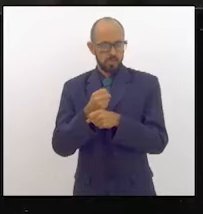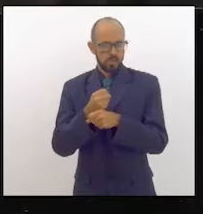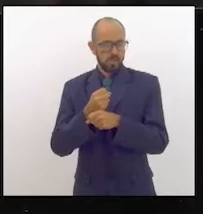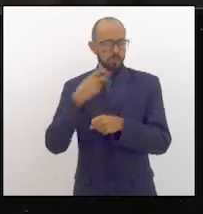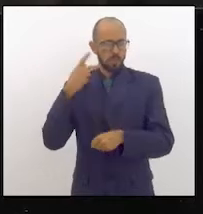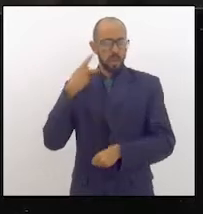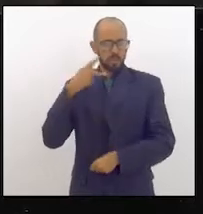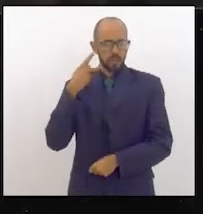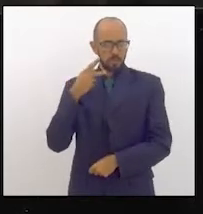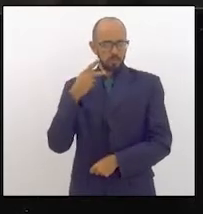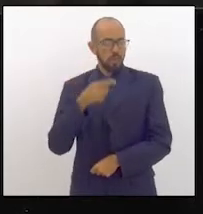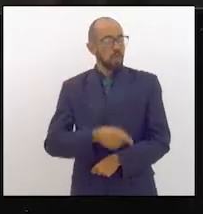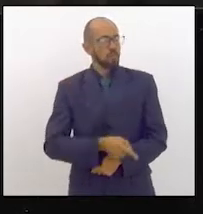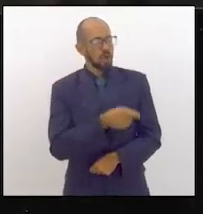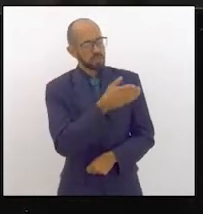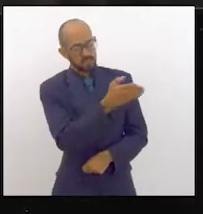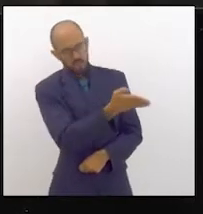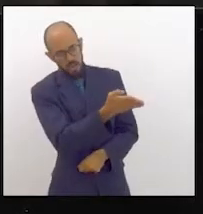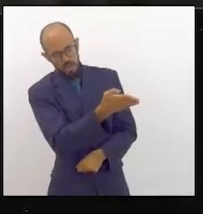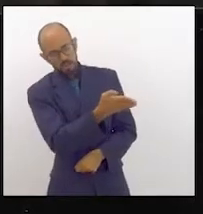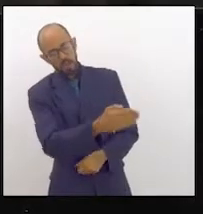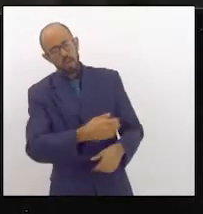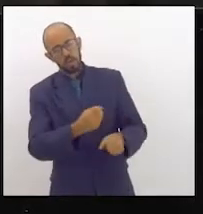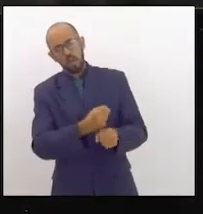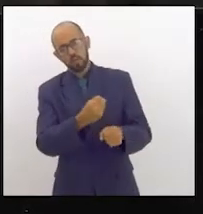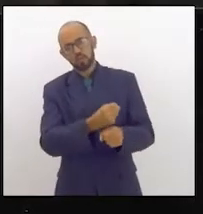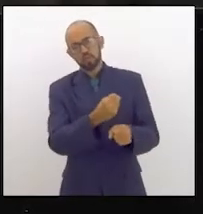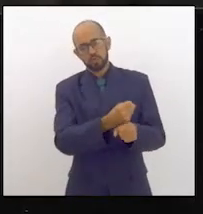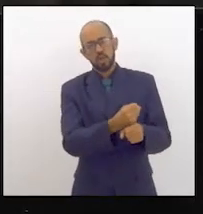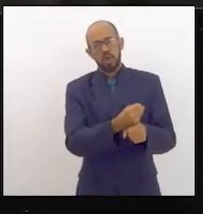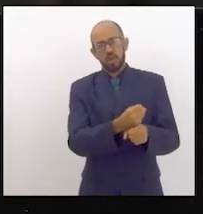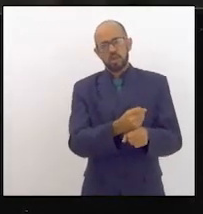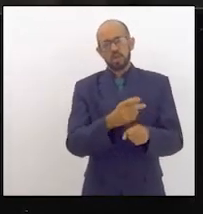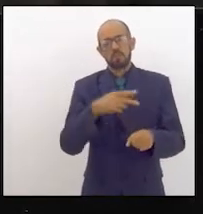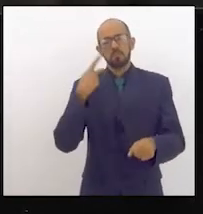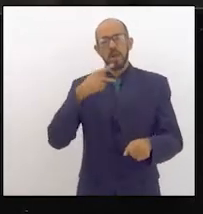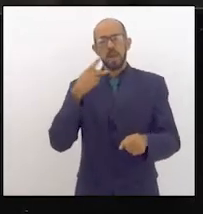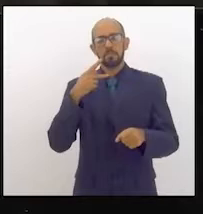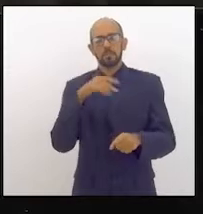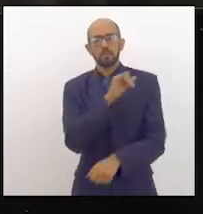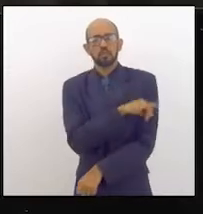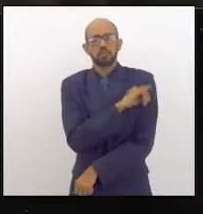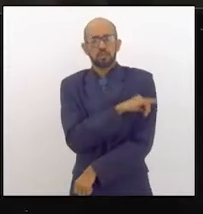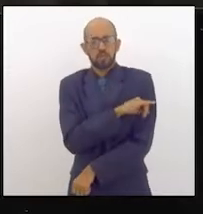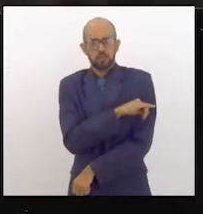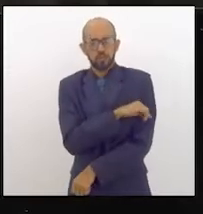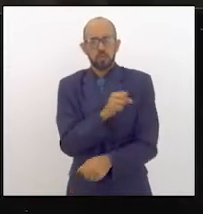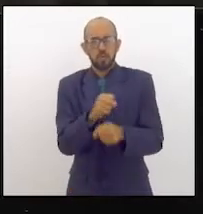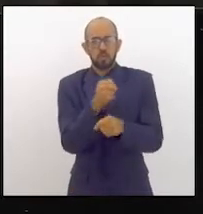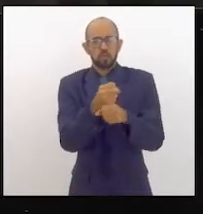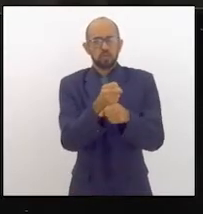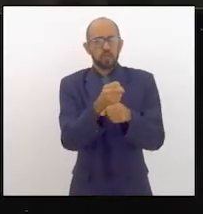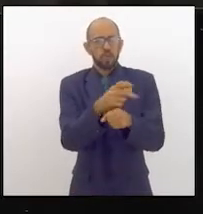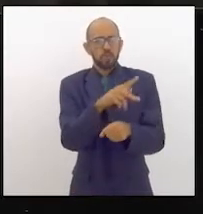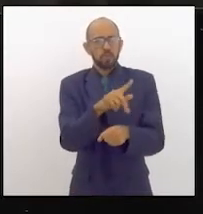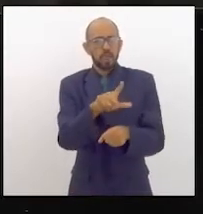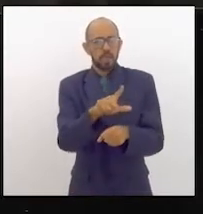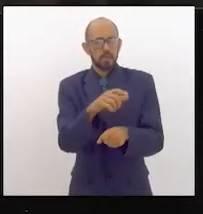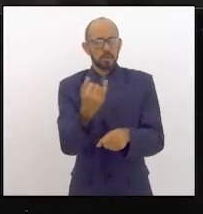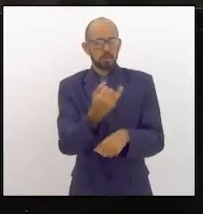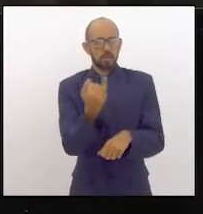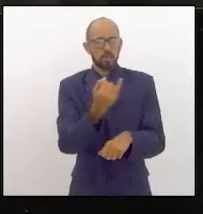vossa excelência constrói o Parlamento do Rio de Janeiro né constrói projetos